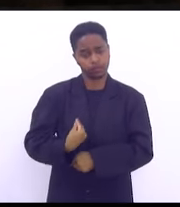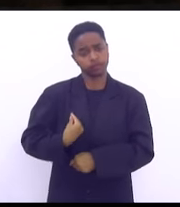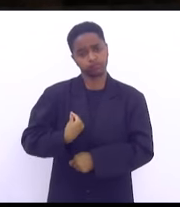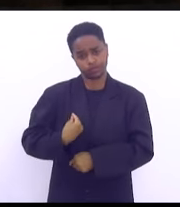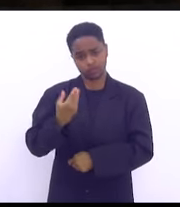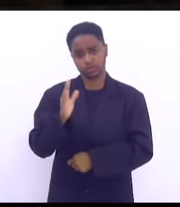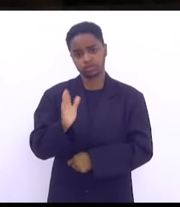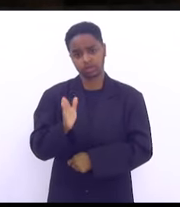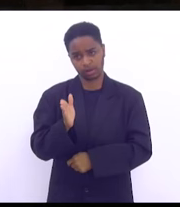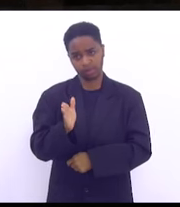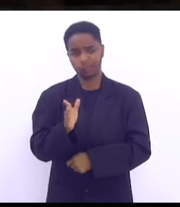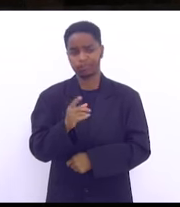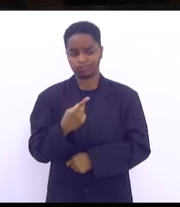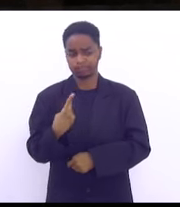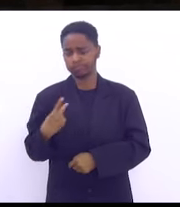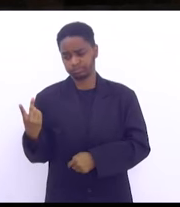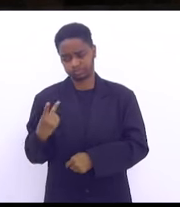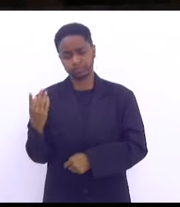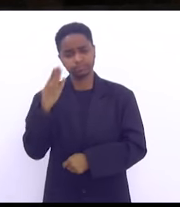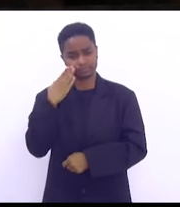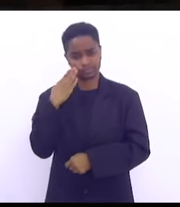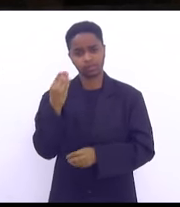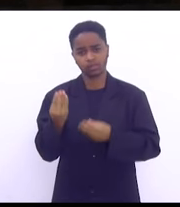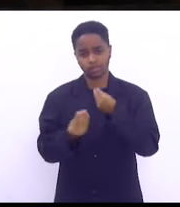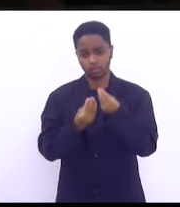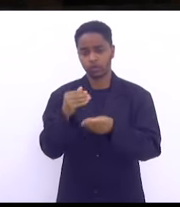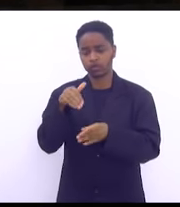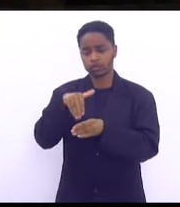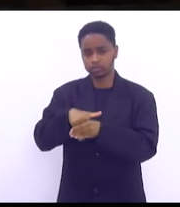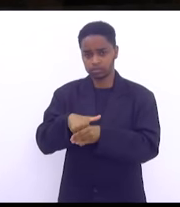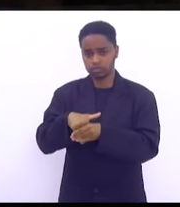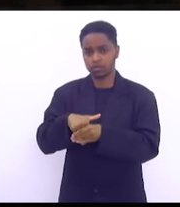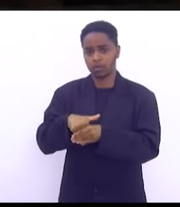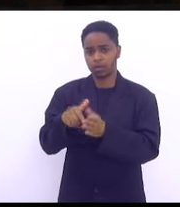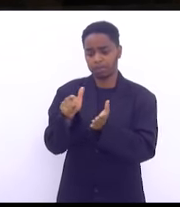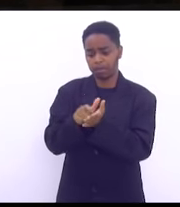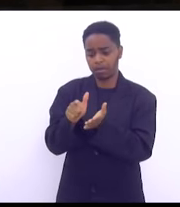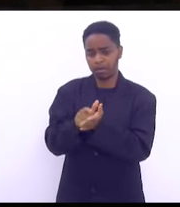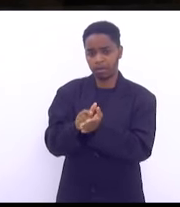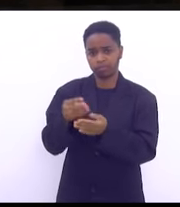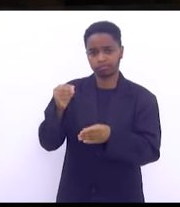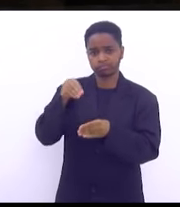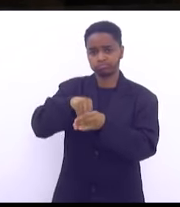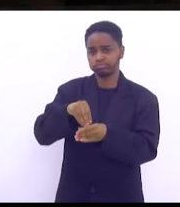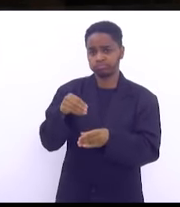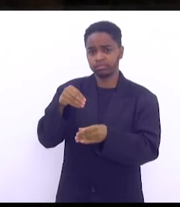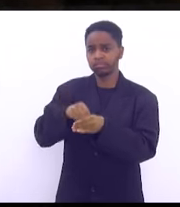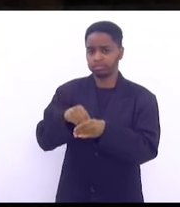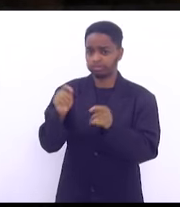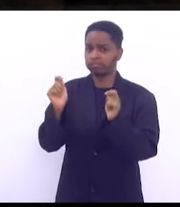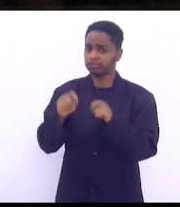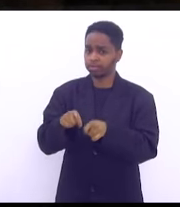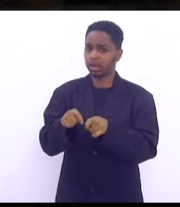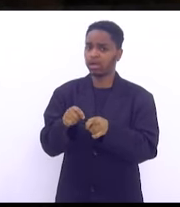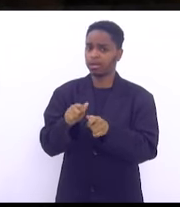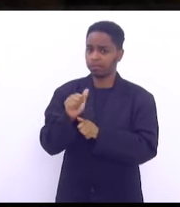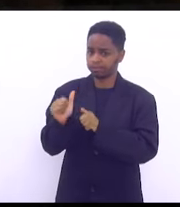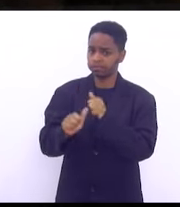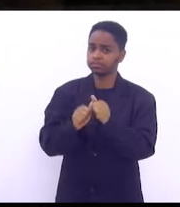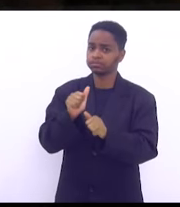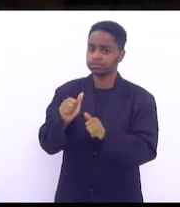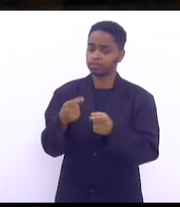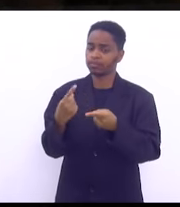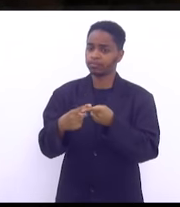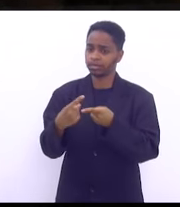Lucinha, sabemos como o voto em cédula era manipulado.